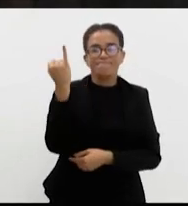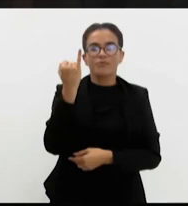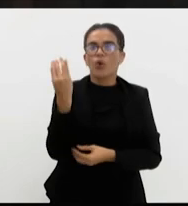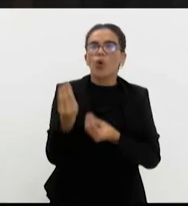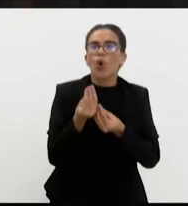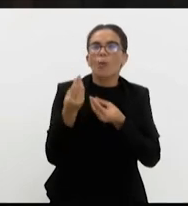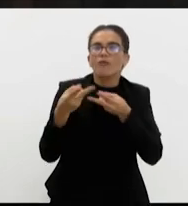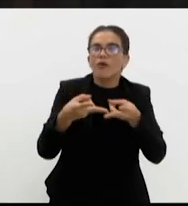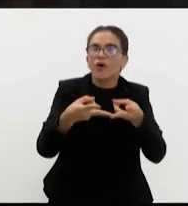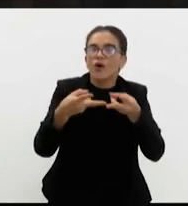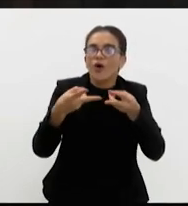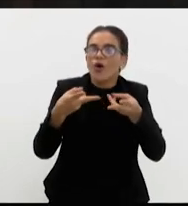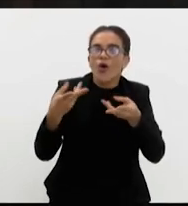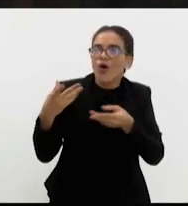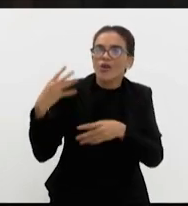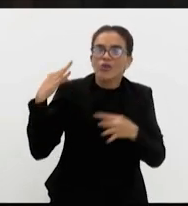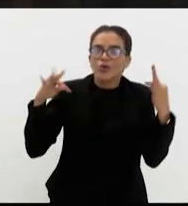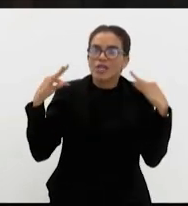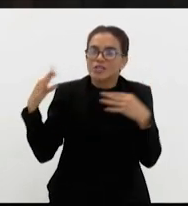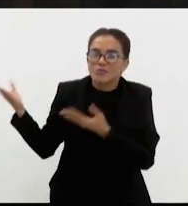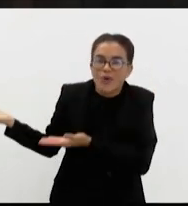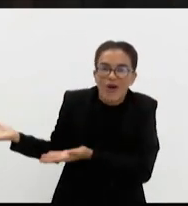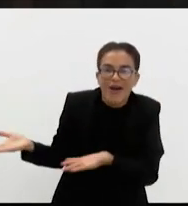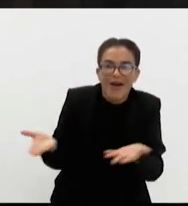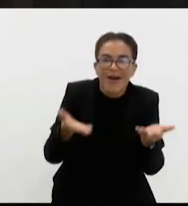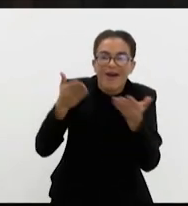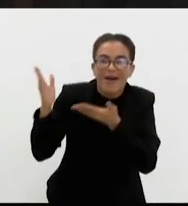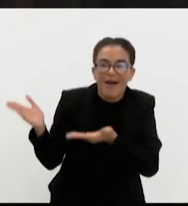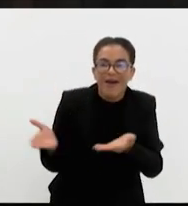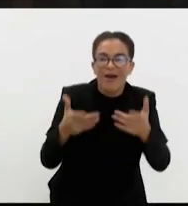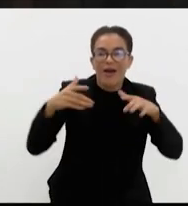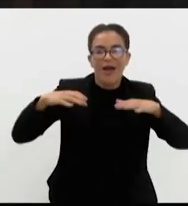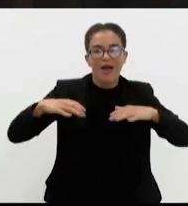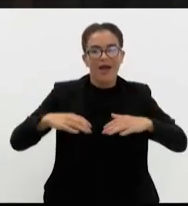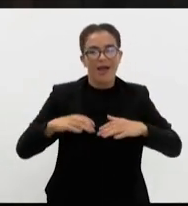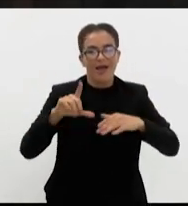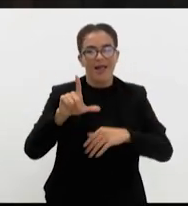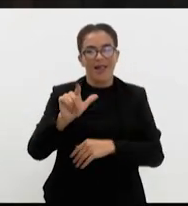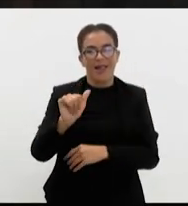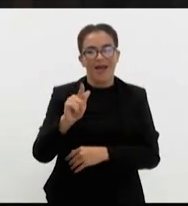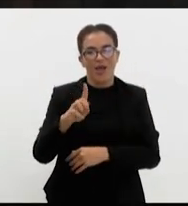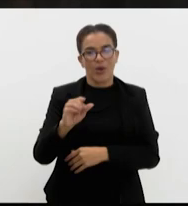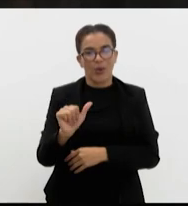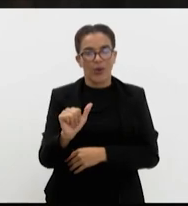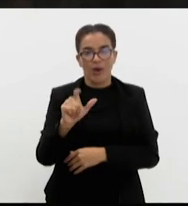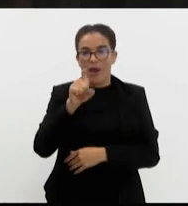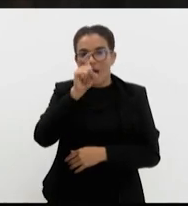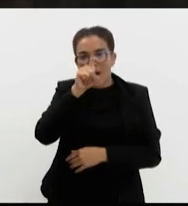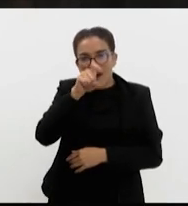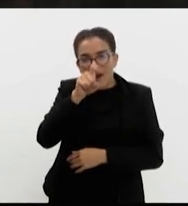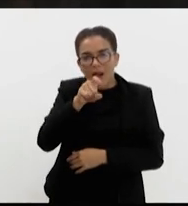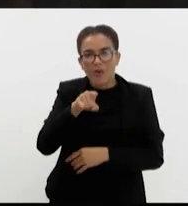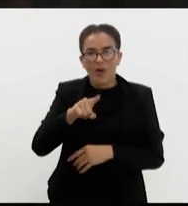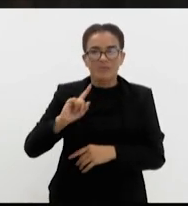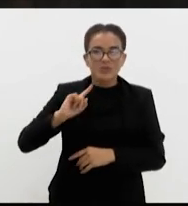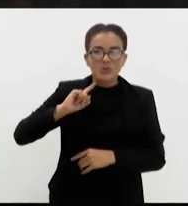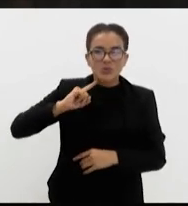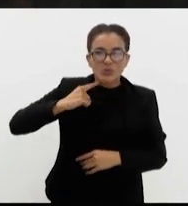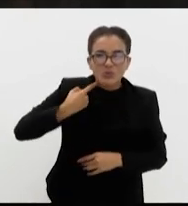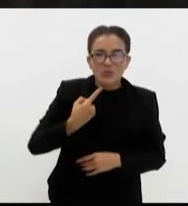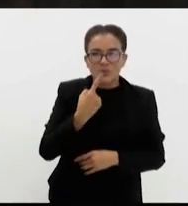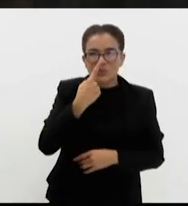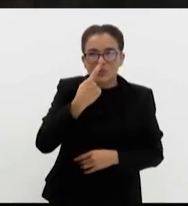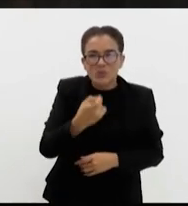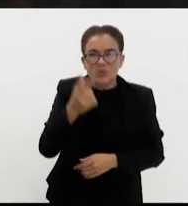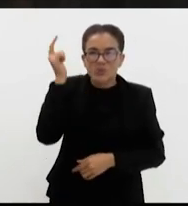explorar um turismo de qualidade na Lagoa de Araruama se a Lagoa de Araruama tá cheia de esgoto